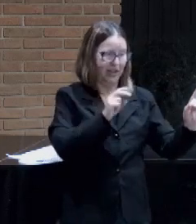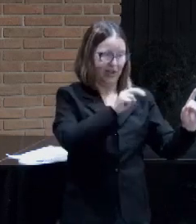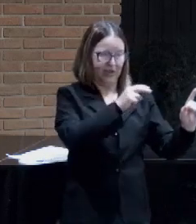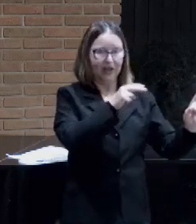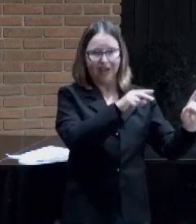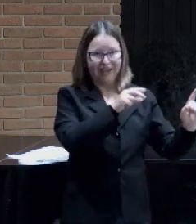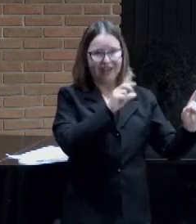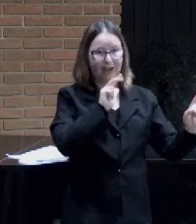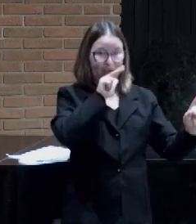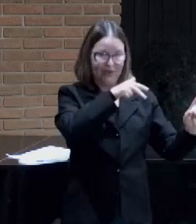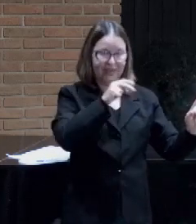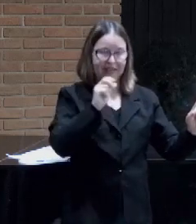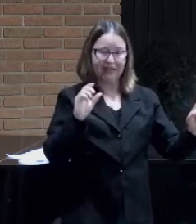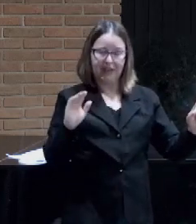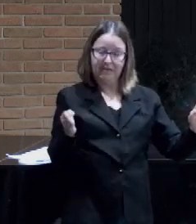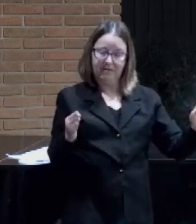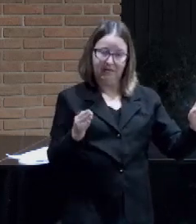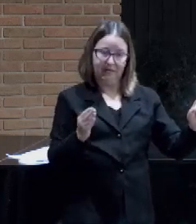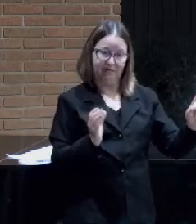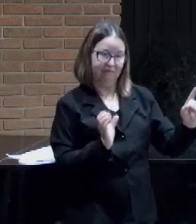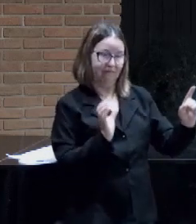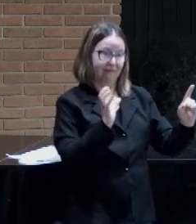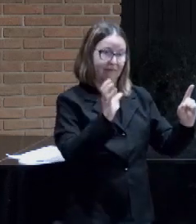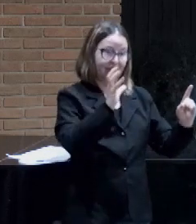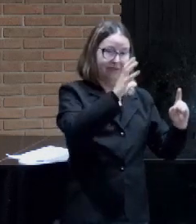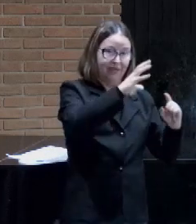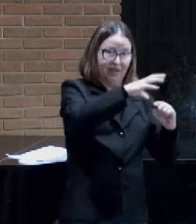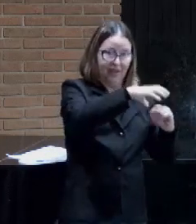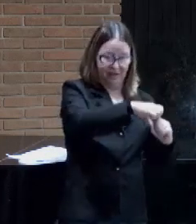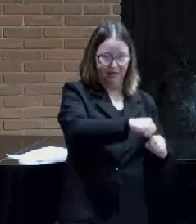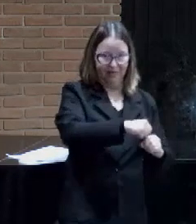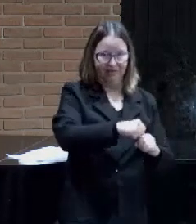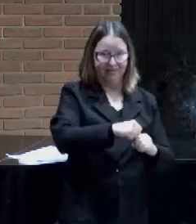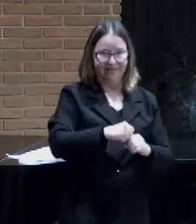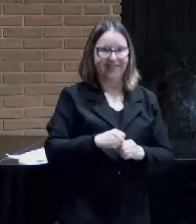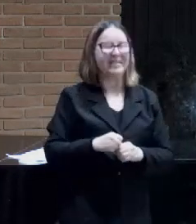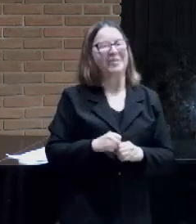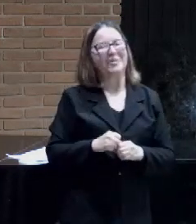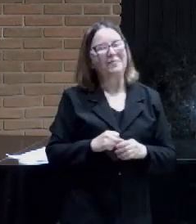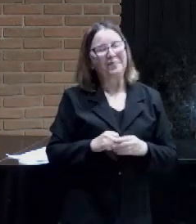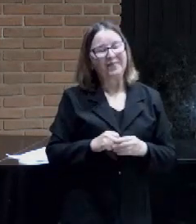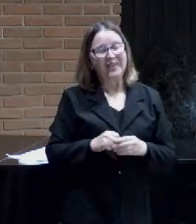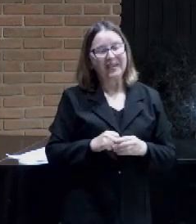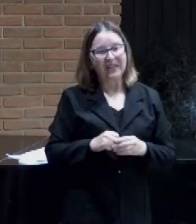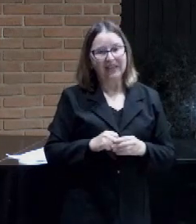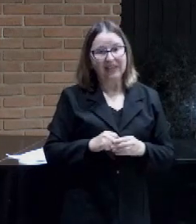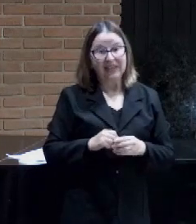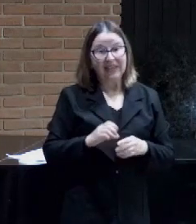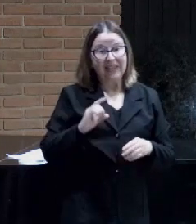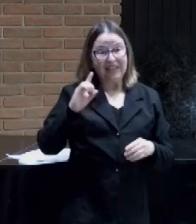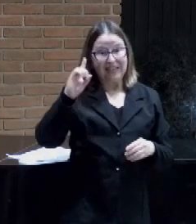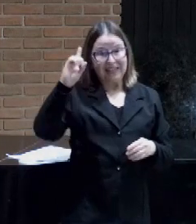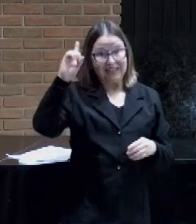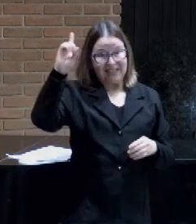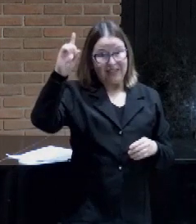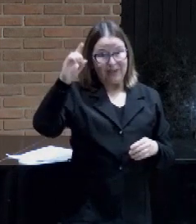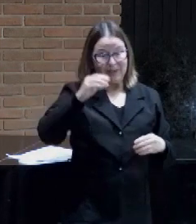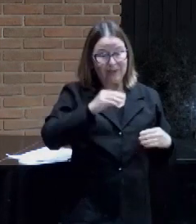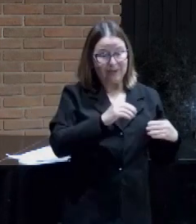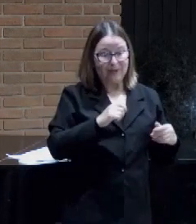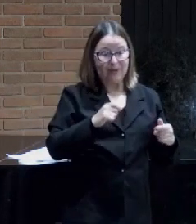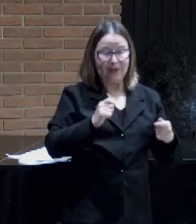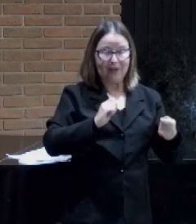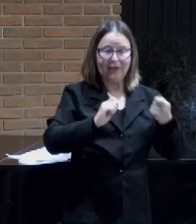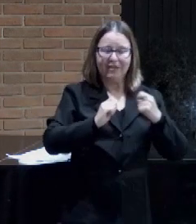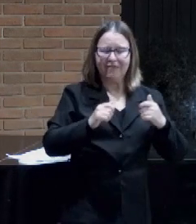seres animados, como o grande peixe, até aqueles inanimados como o mar, Deus é aquele que governa toda a